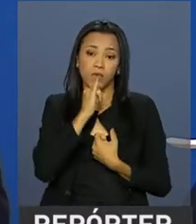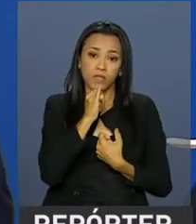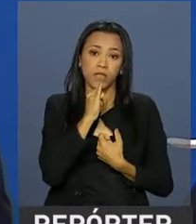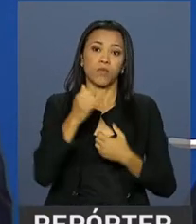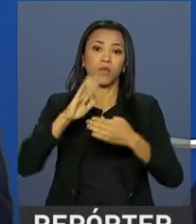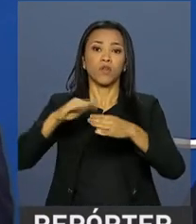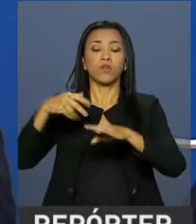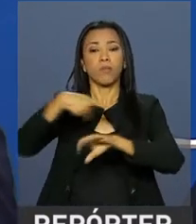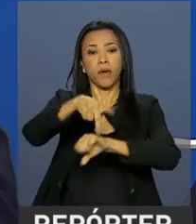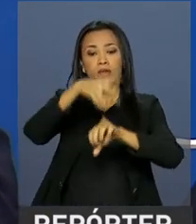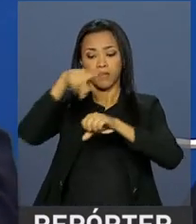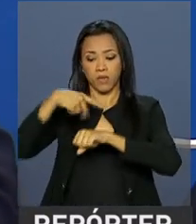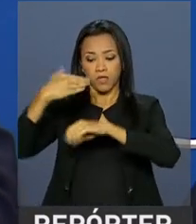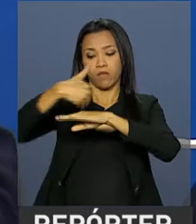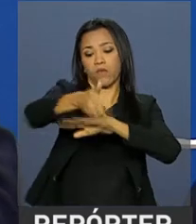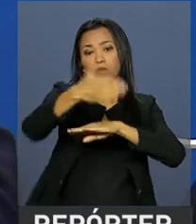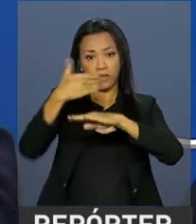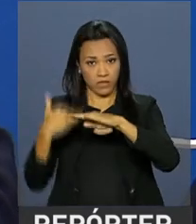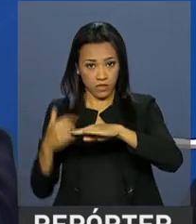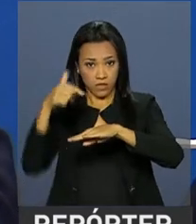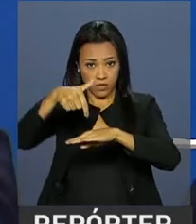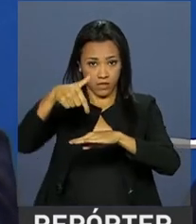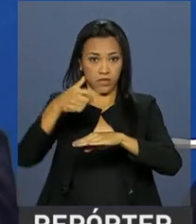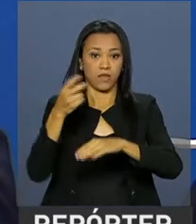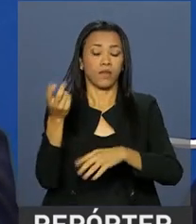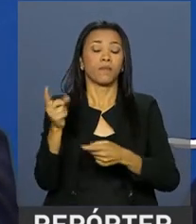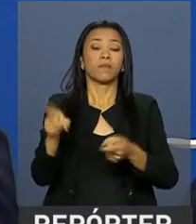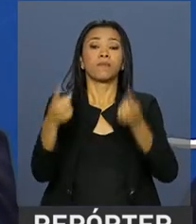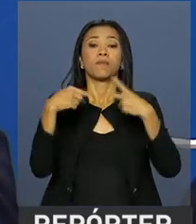fronteira estamos trabalhando e